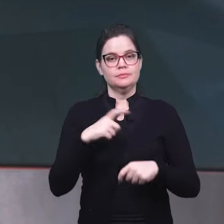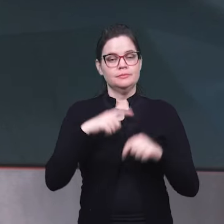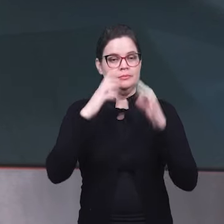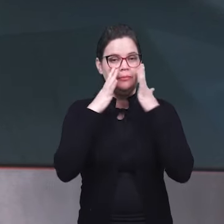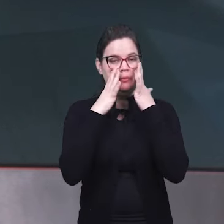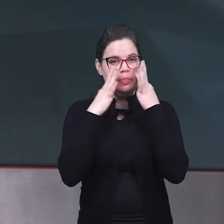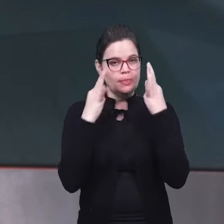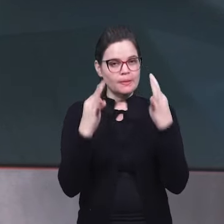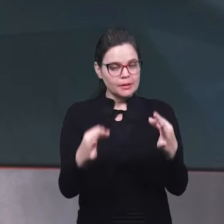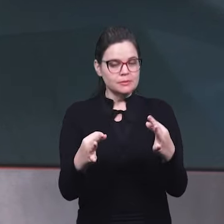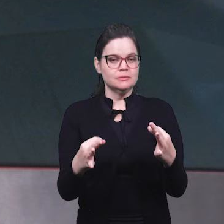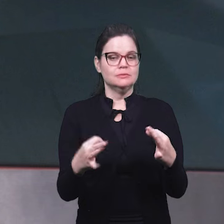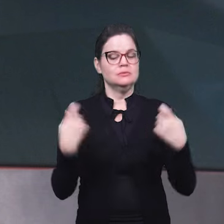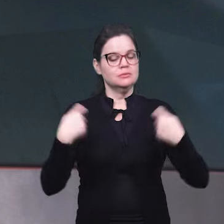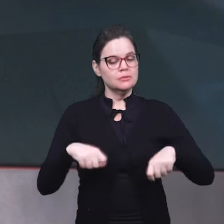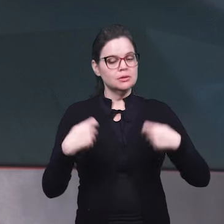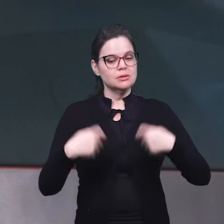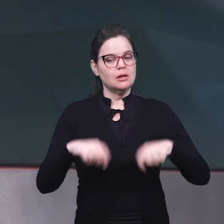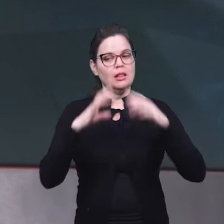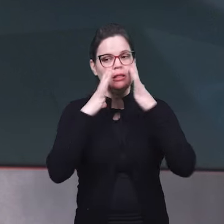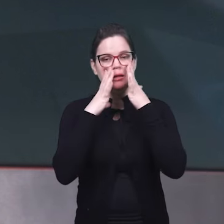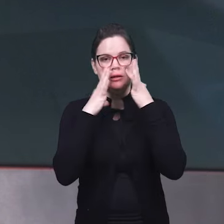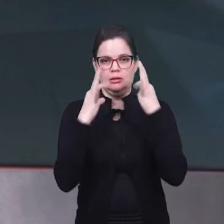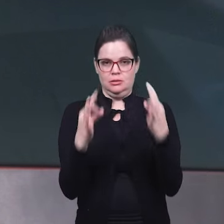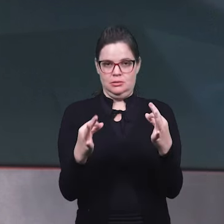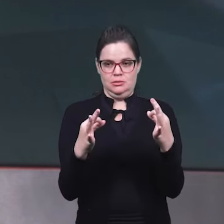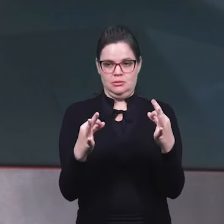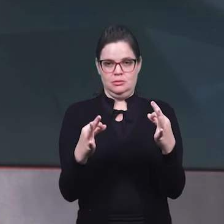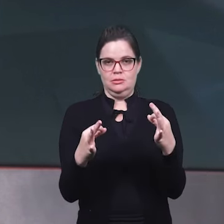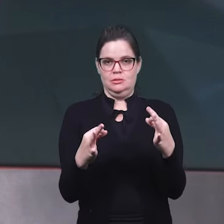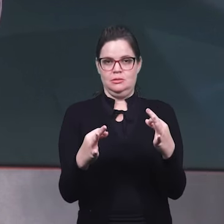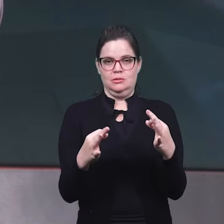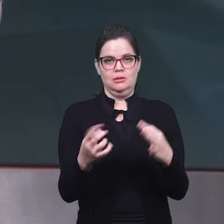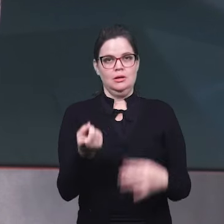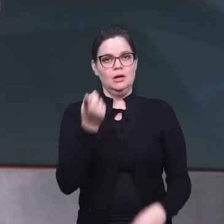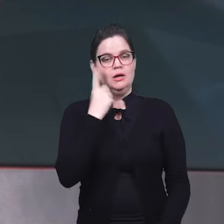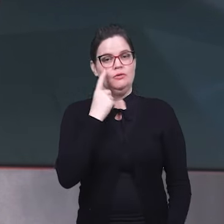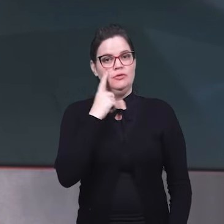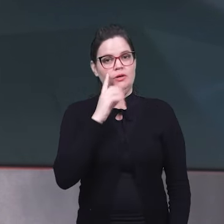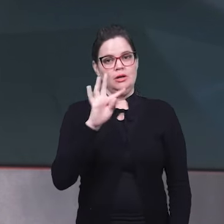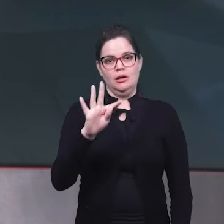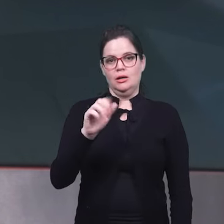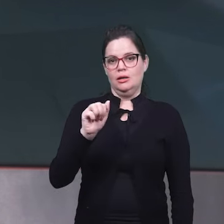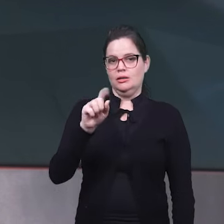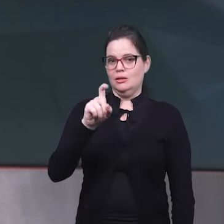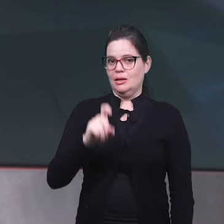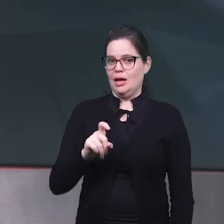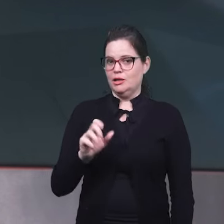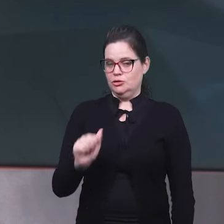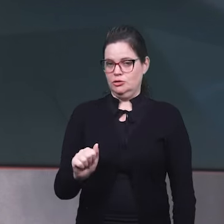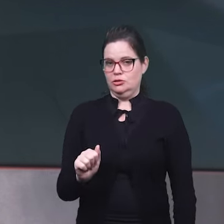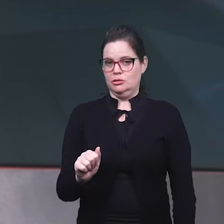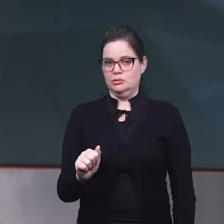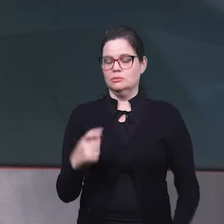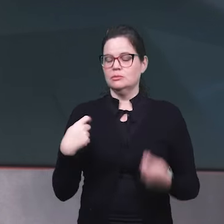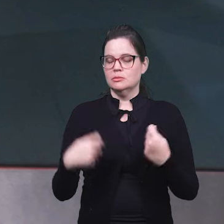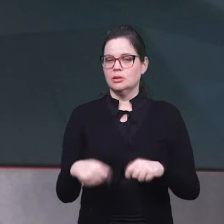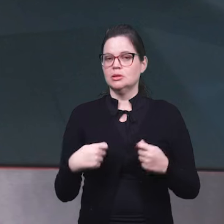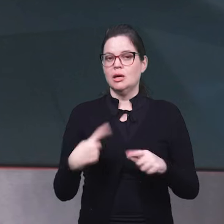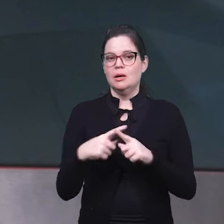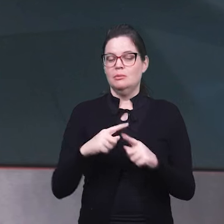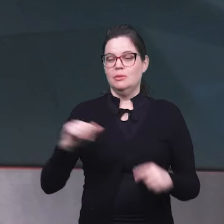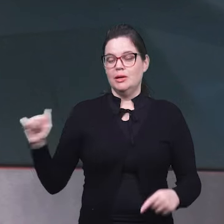muita atenção, novamente chamando a atenção. Olha a taxa. Em geral, essas taxas